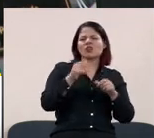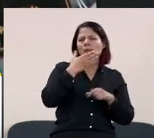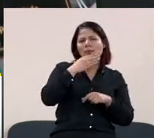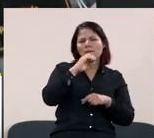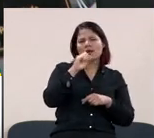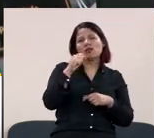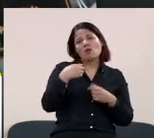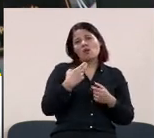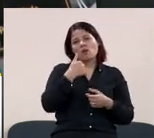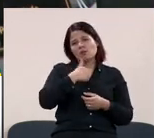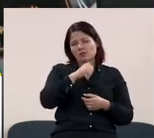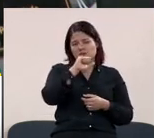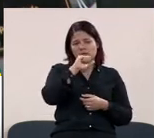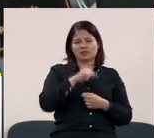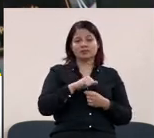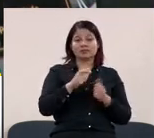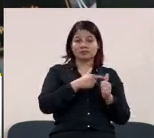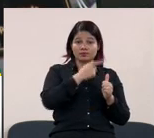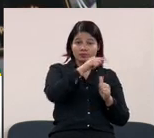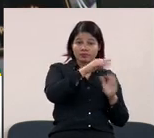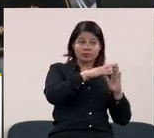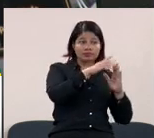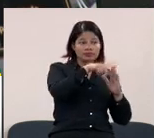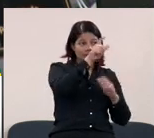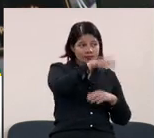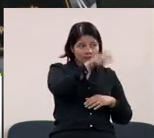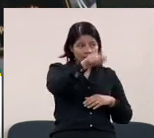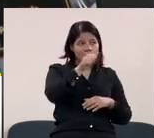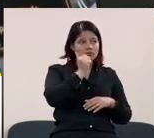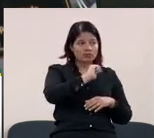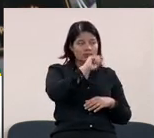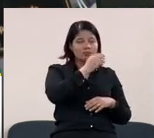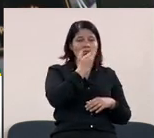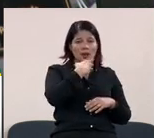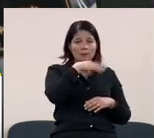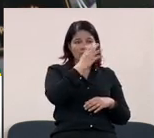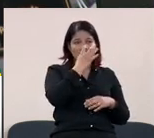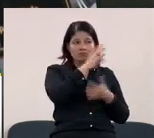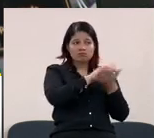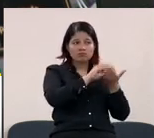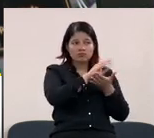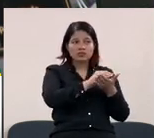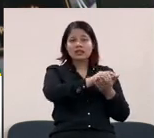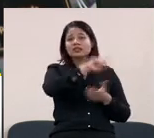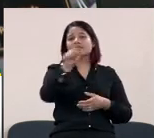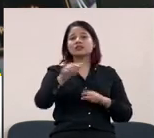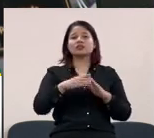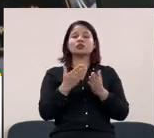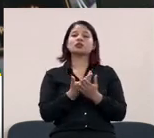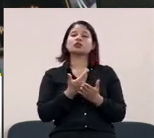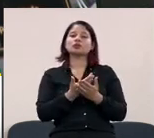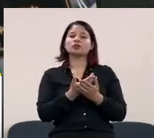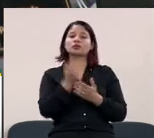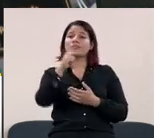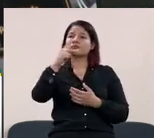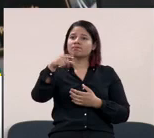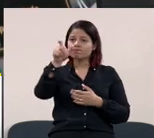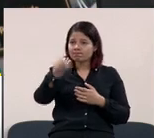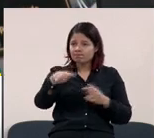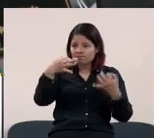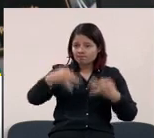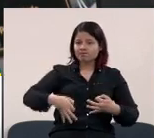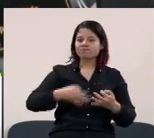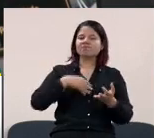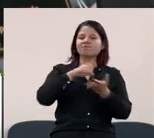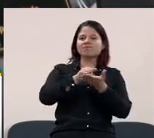escola. Primeiro em casa, exemplo do pai e da mãe. Segundo, na escola, exemplo dos professores. Então, e